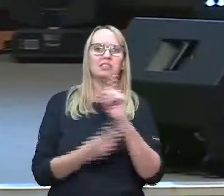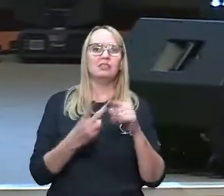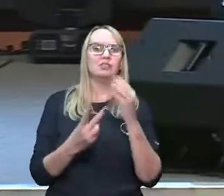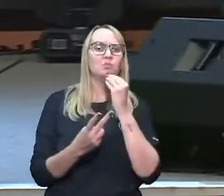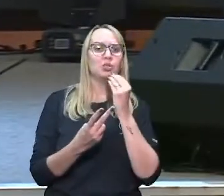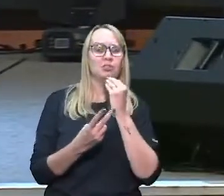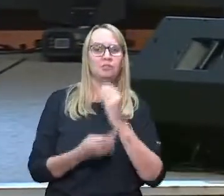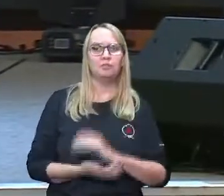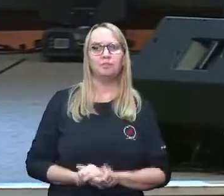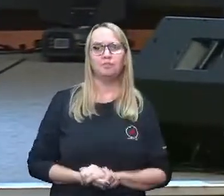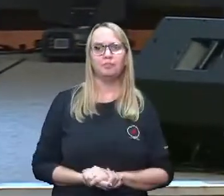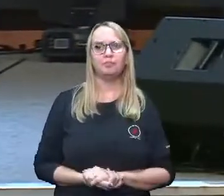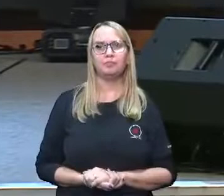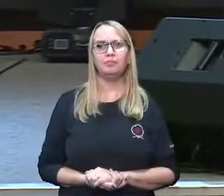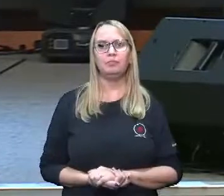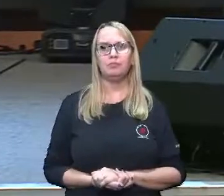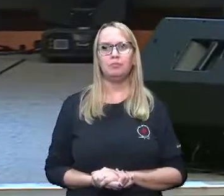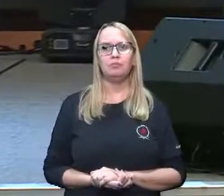motivo.